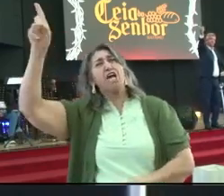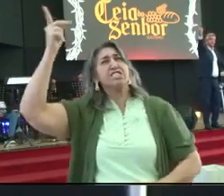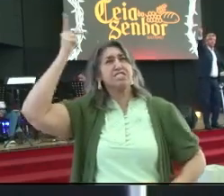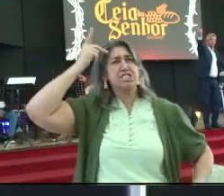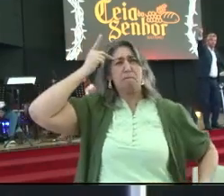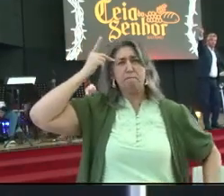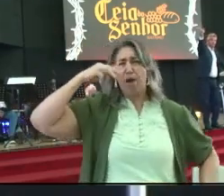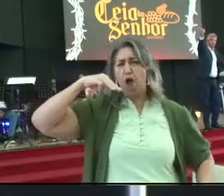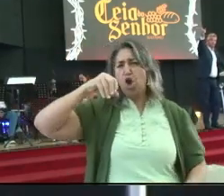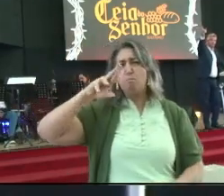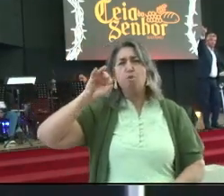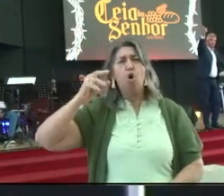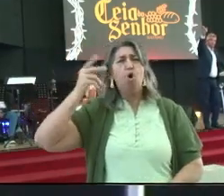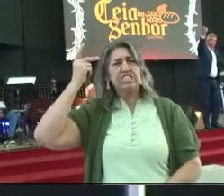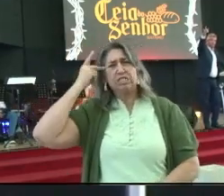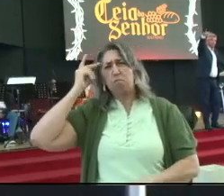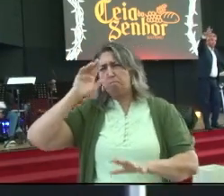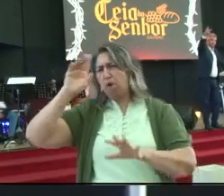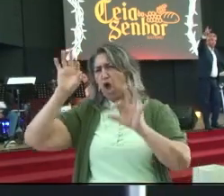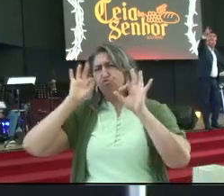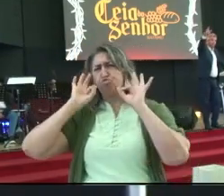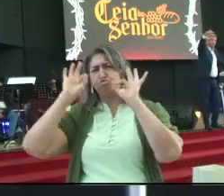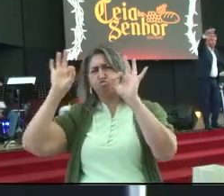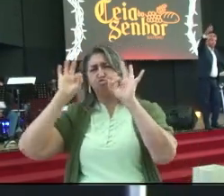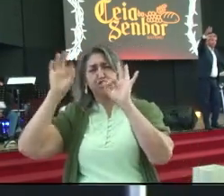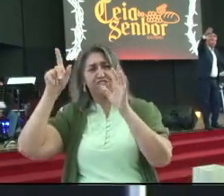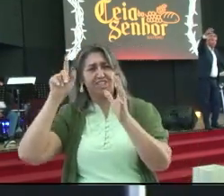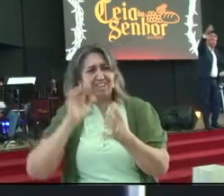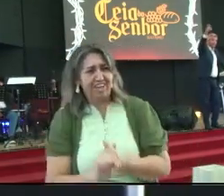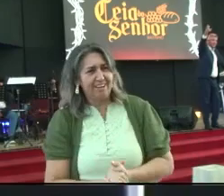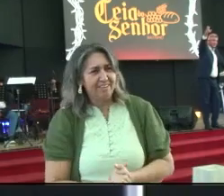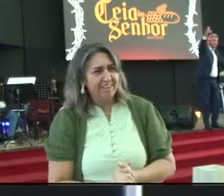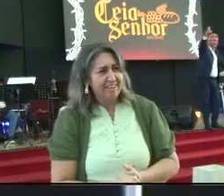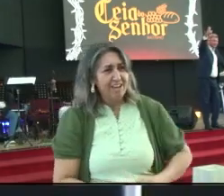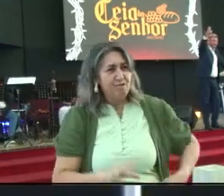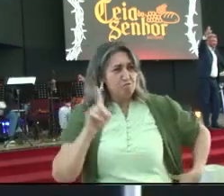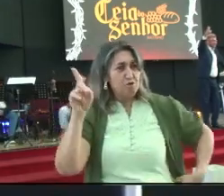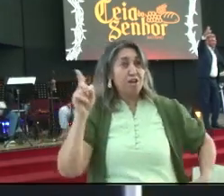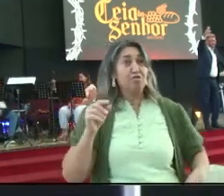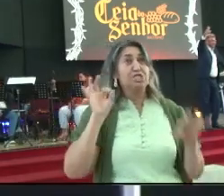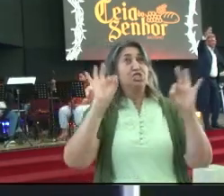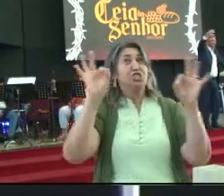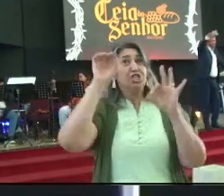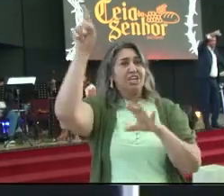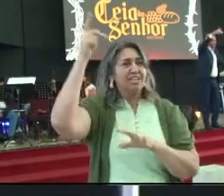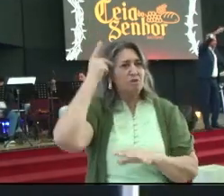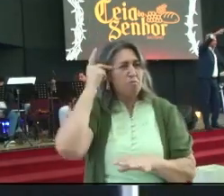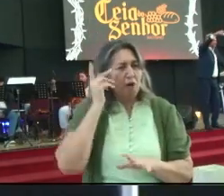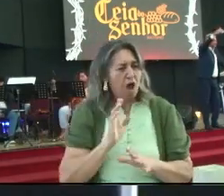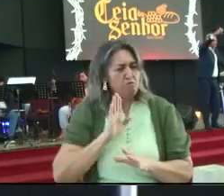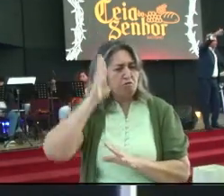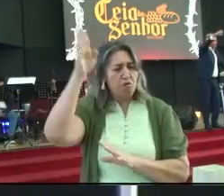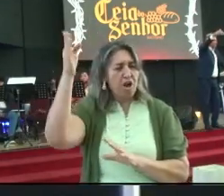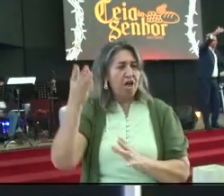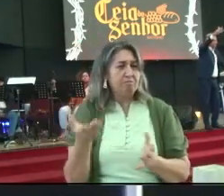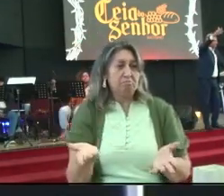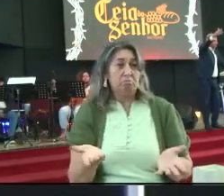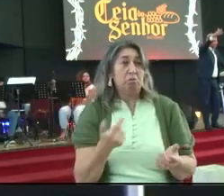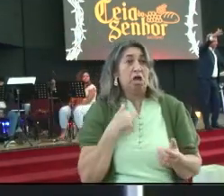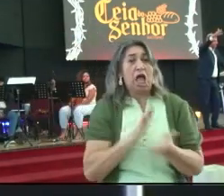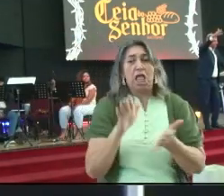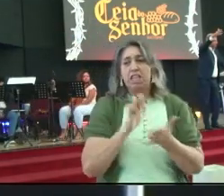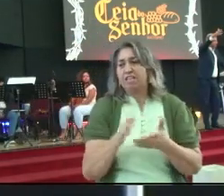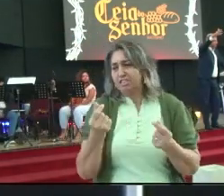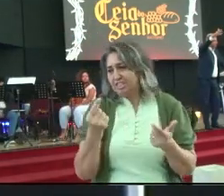de São Paulo. Eu vou geralmente para Piri, olha lá. Estou tentando ir para Piri ou para